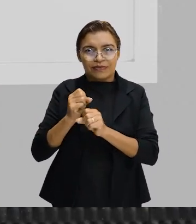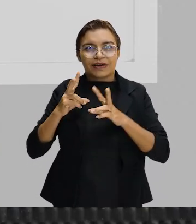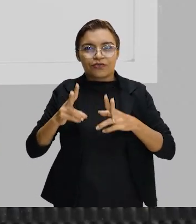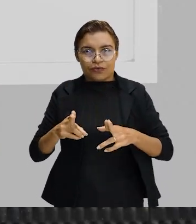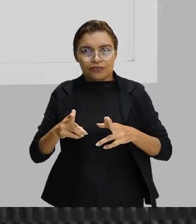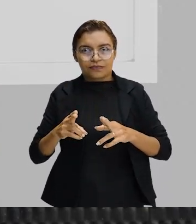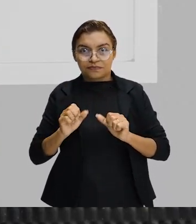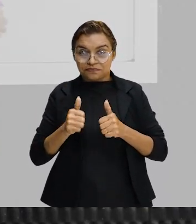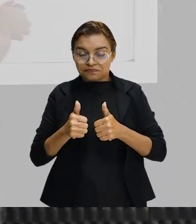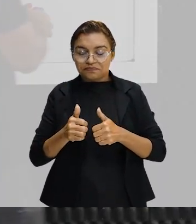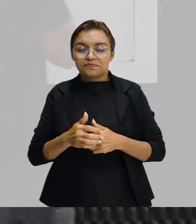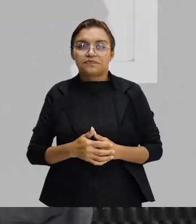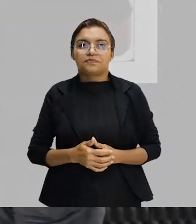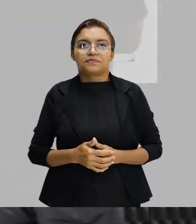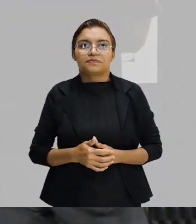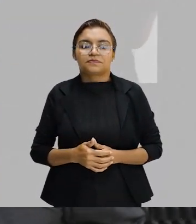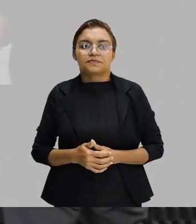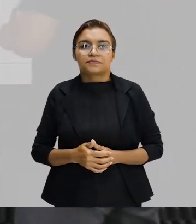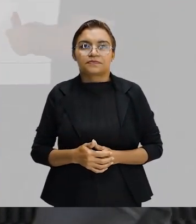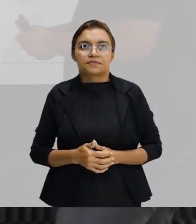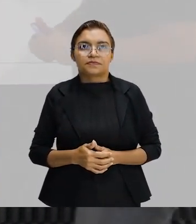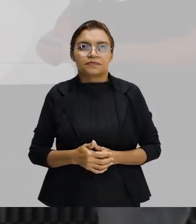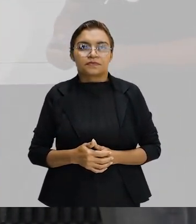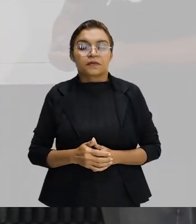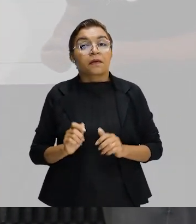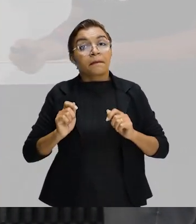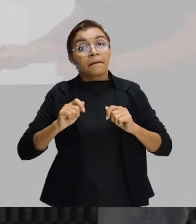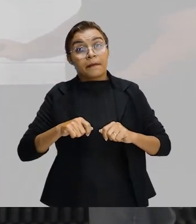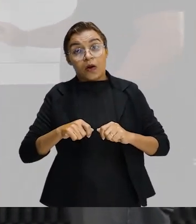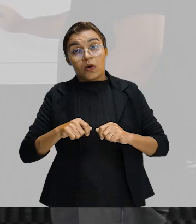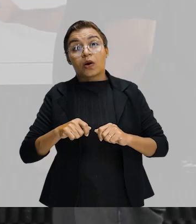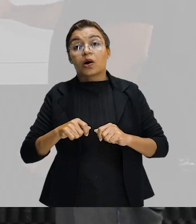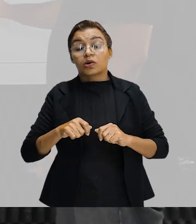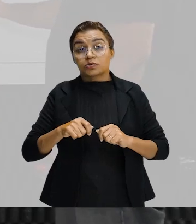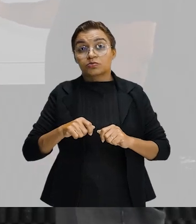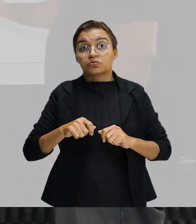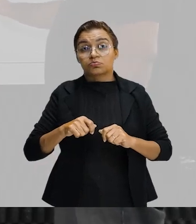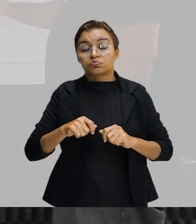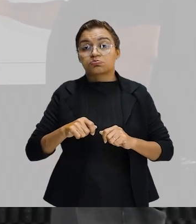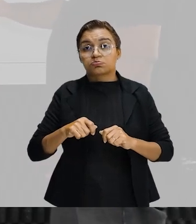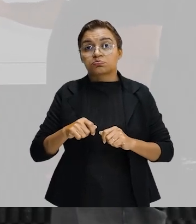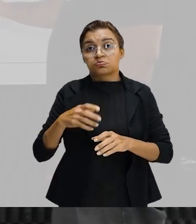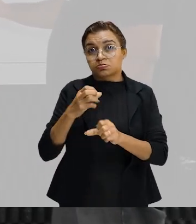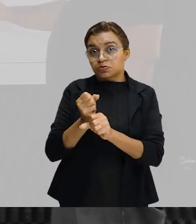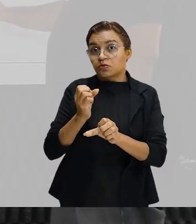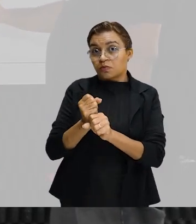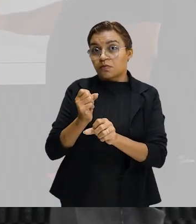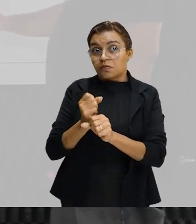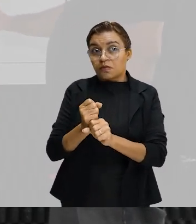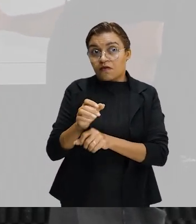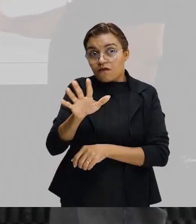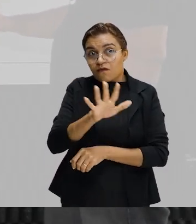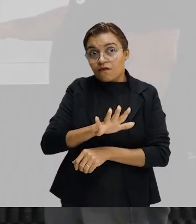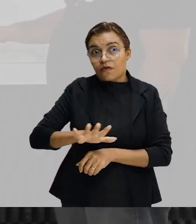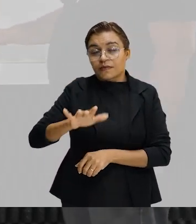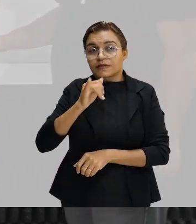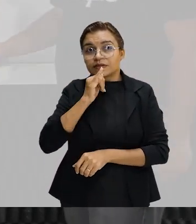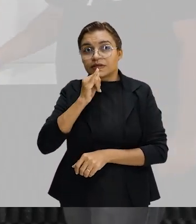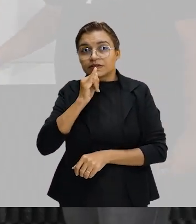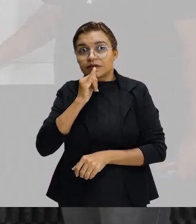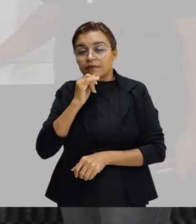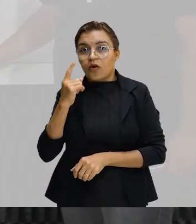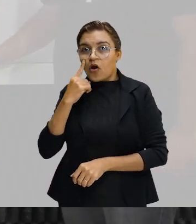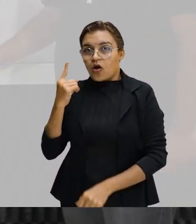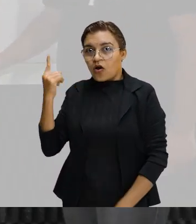ok? Então, posso fazer em formas gerais, em que o somatório, esse